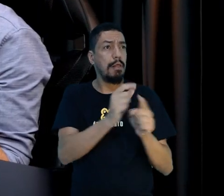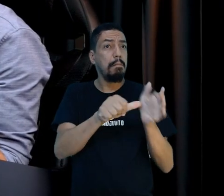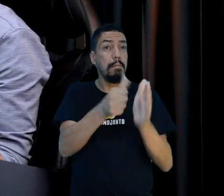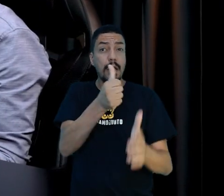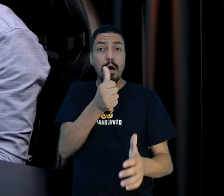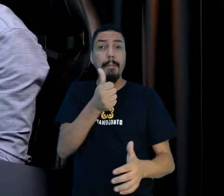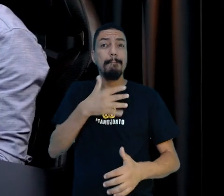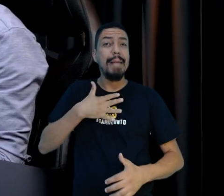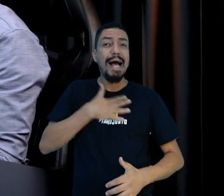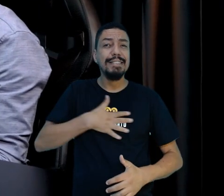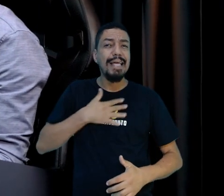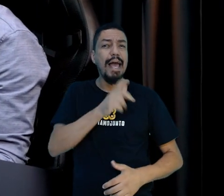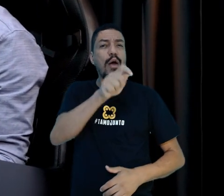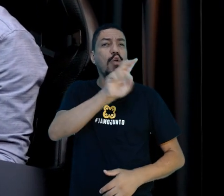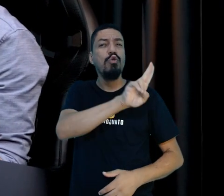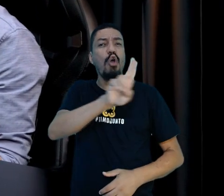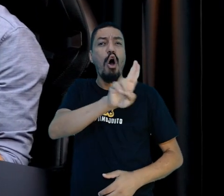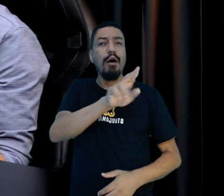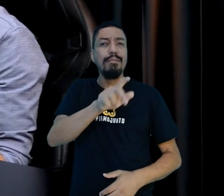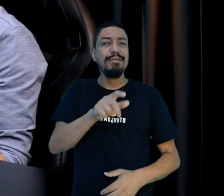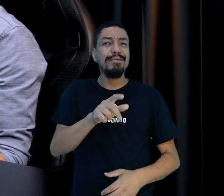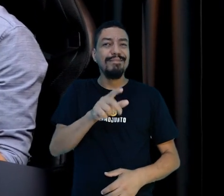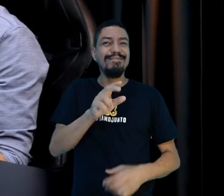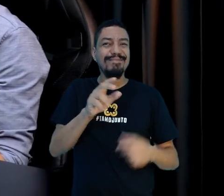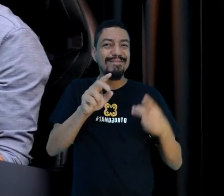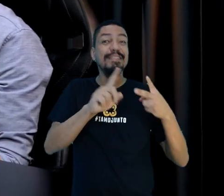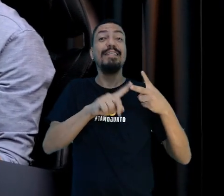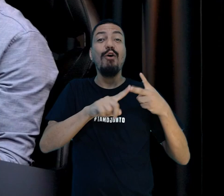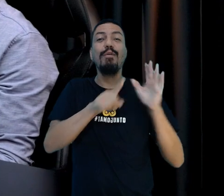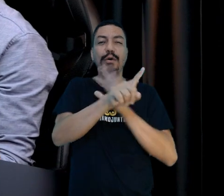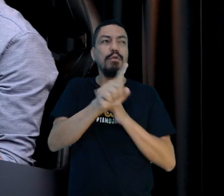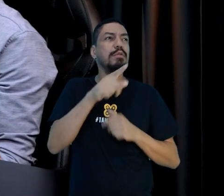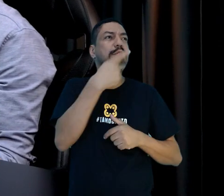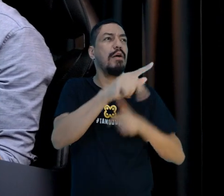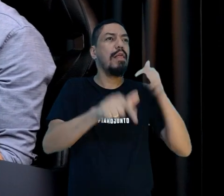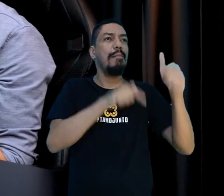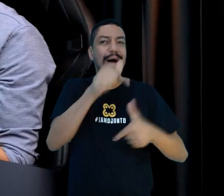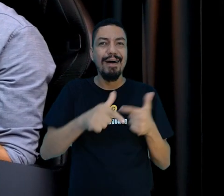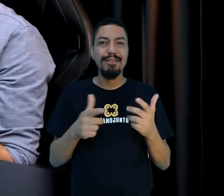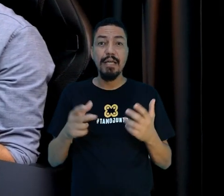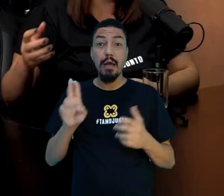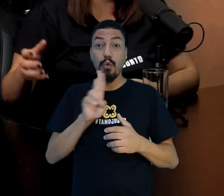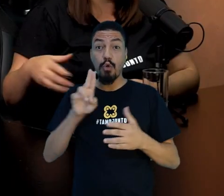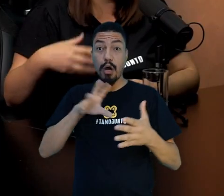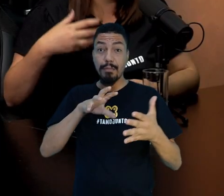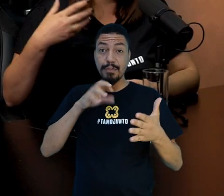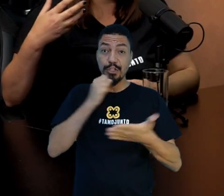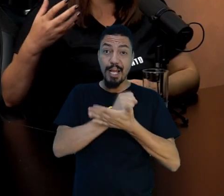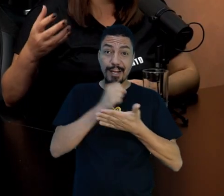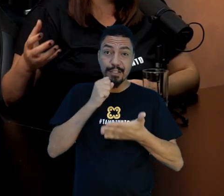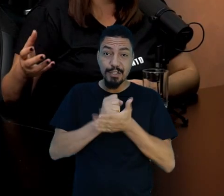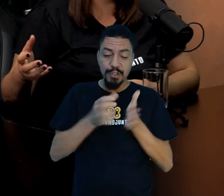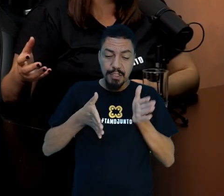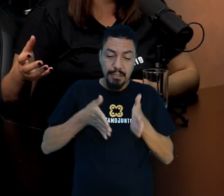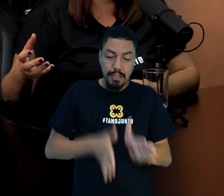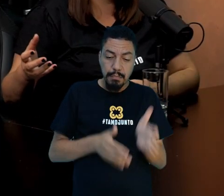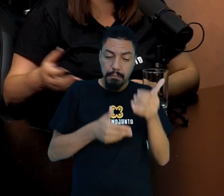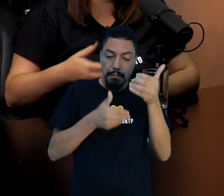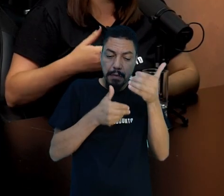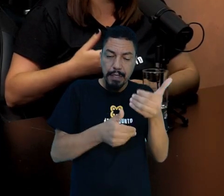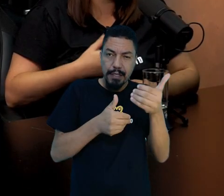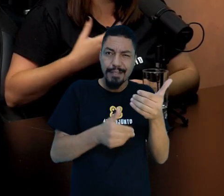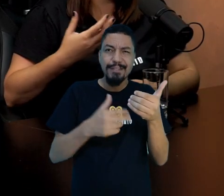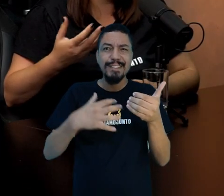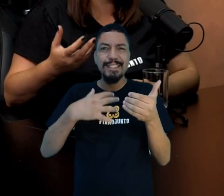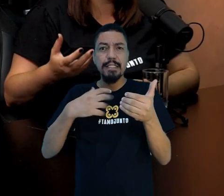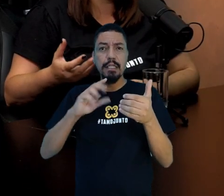né? Como é que você chama, né? Inclusive, em geral, como é que você chama, o que que você faz, né? Exato, exato. E o nome que você foi registrado em cartório quando você nasceu,